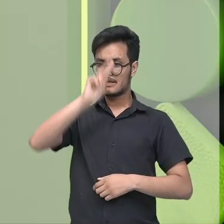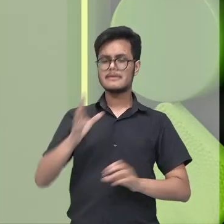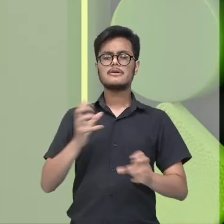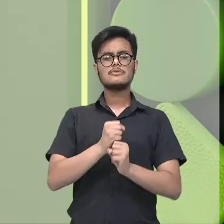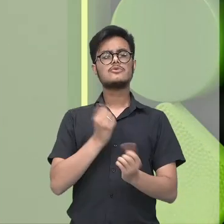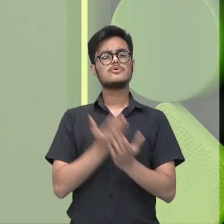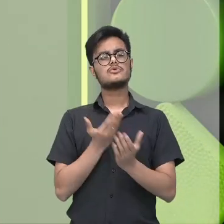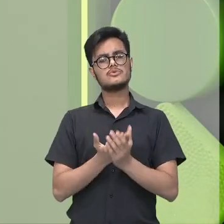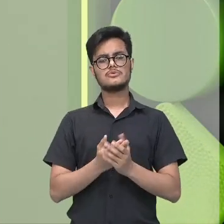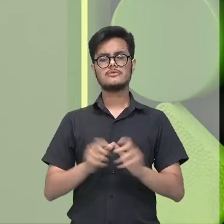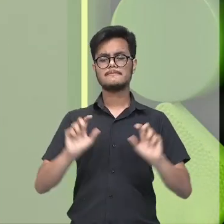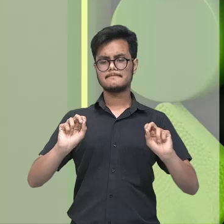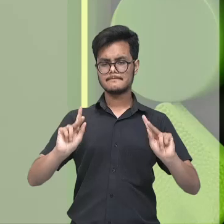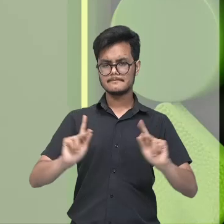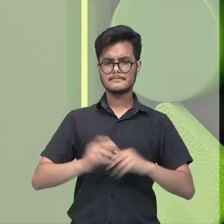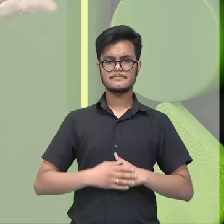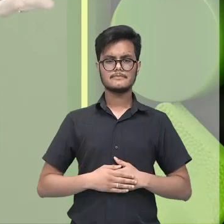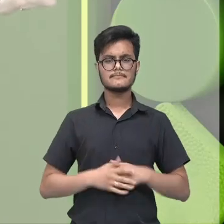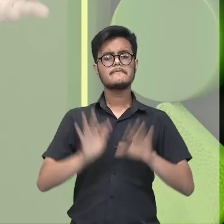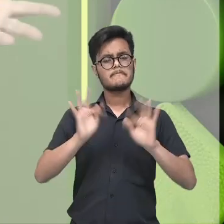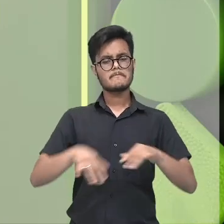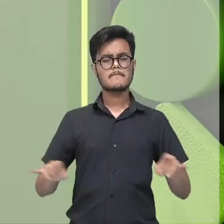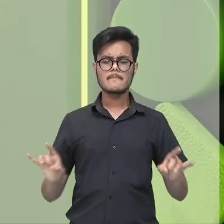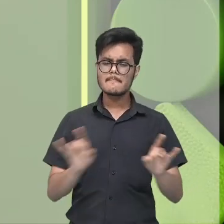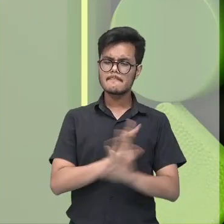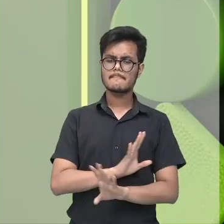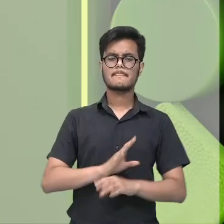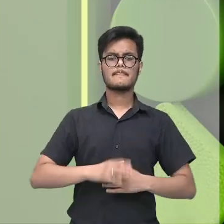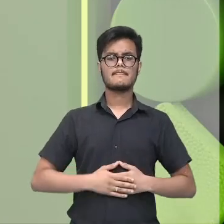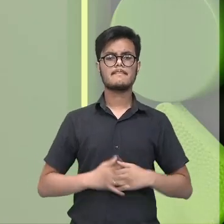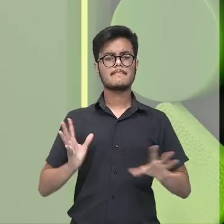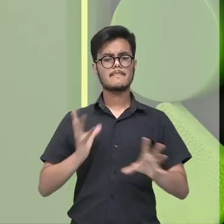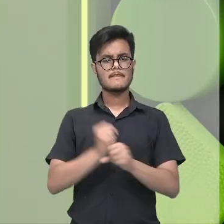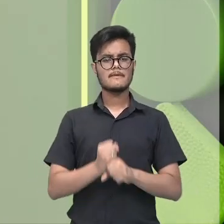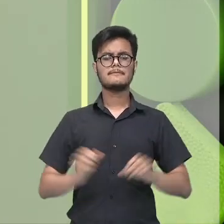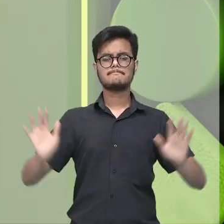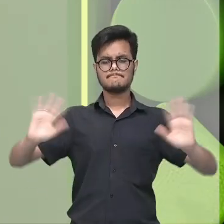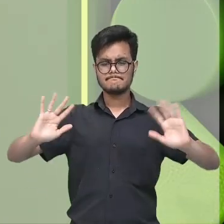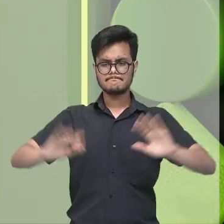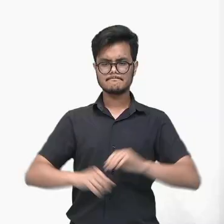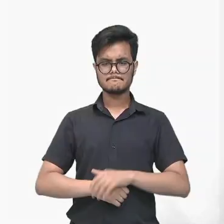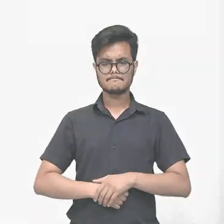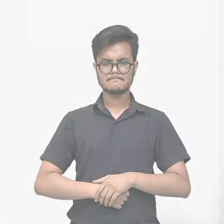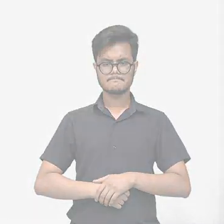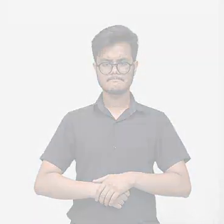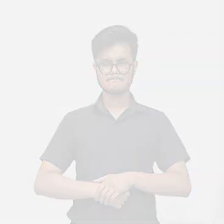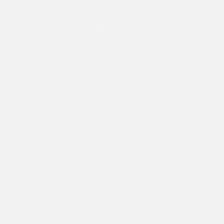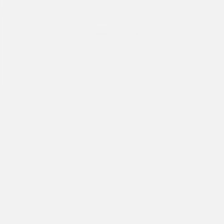estudamos aí na aula. Finalizo aqui a nossa revisão e até mais.